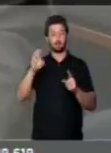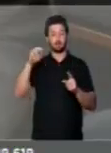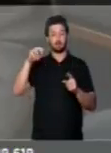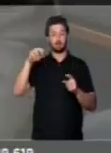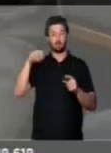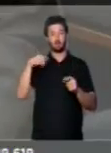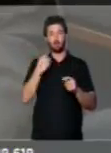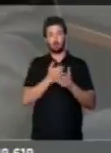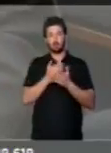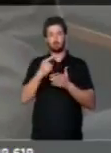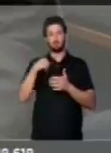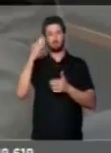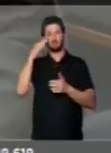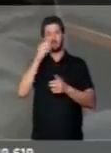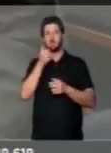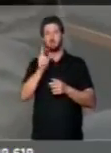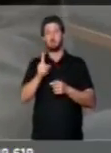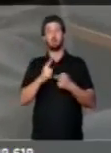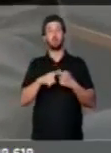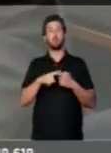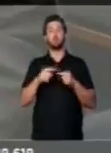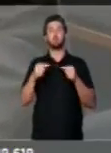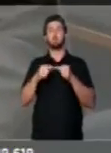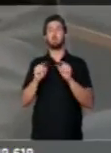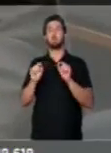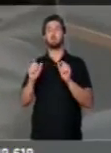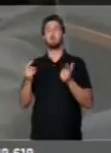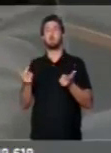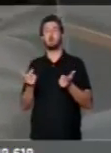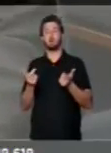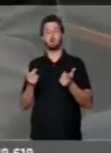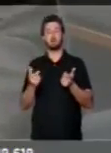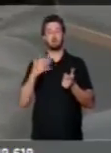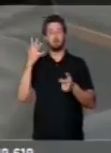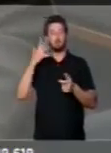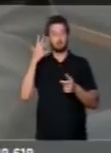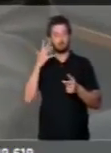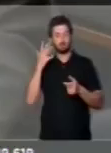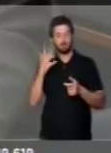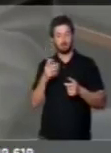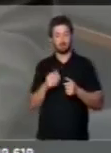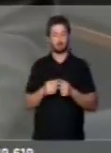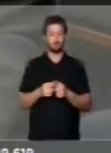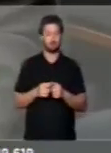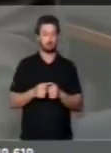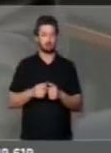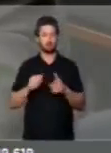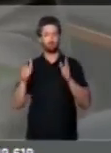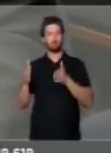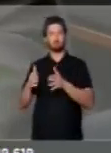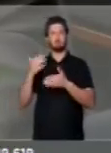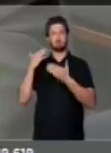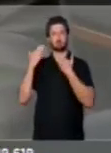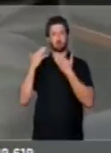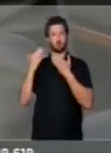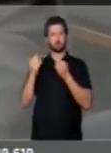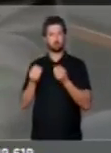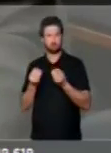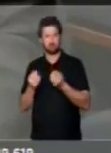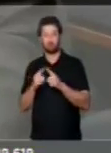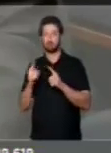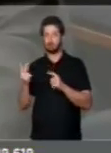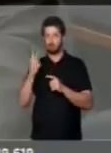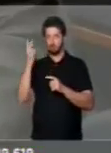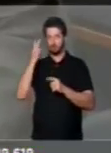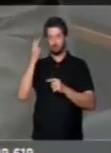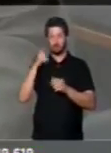gente ficava assim, sem entender muito o que é que tinha a ver, não é? Uma palestra, uma fala nessa área, mas eu valorizo